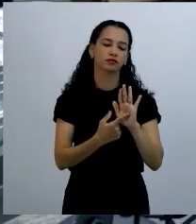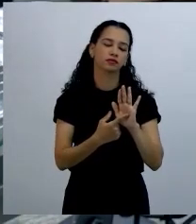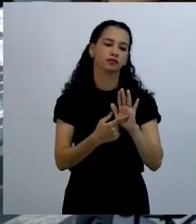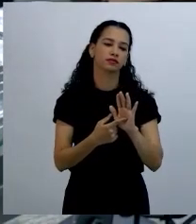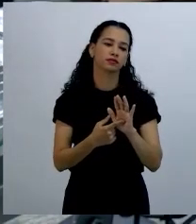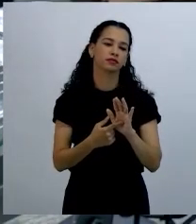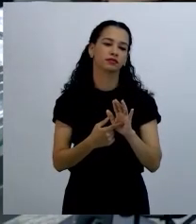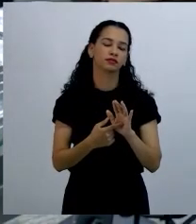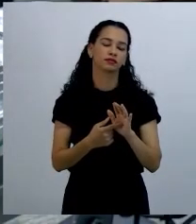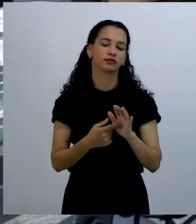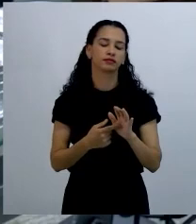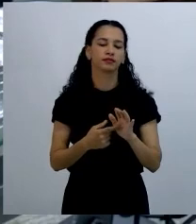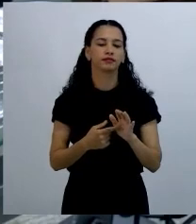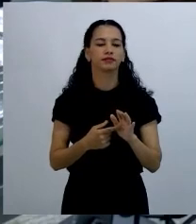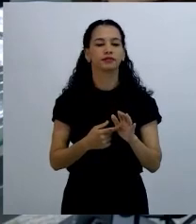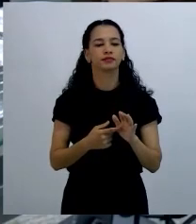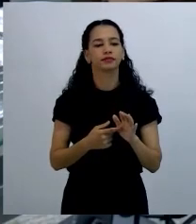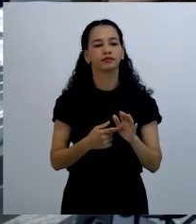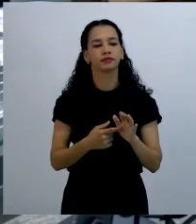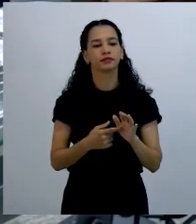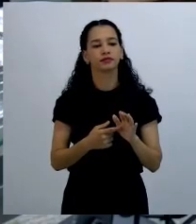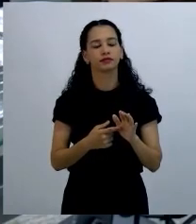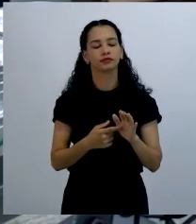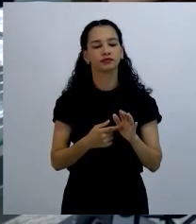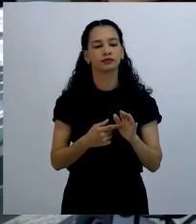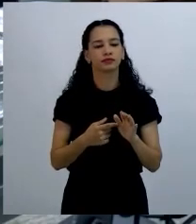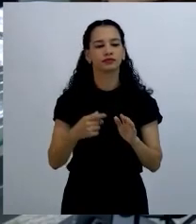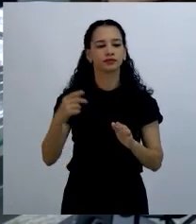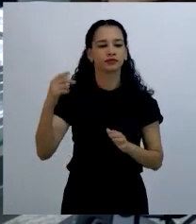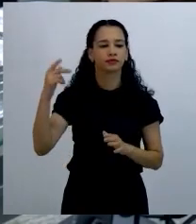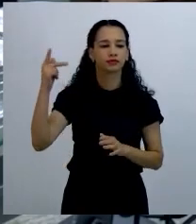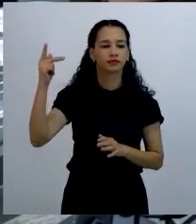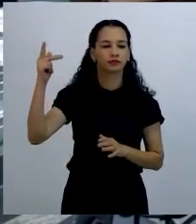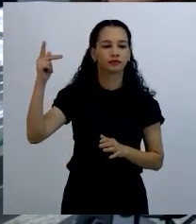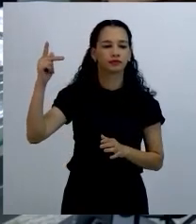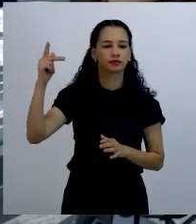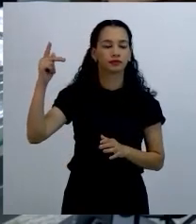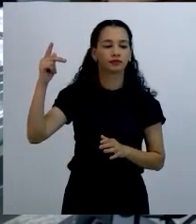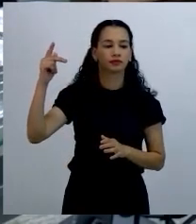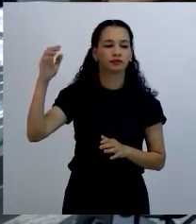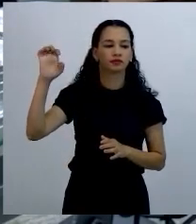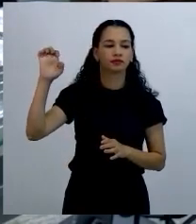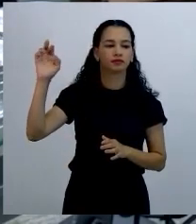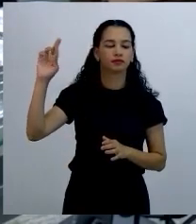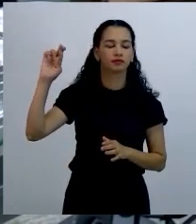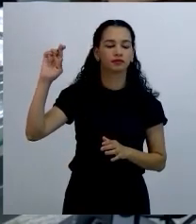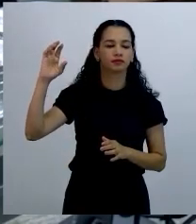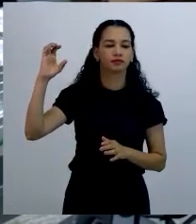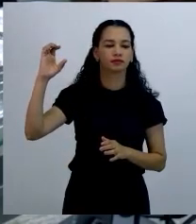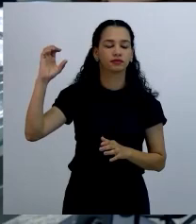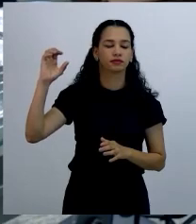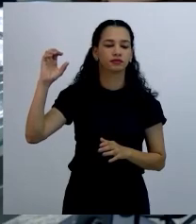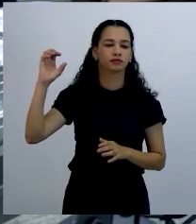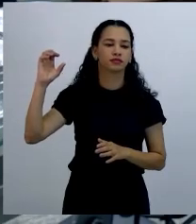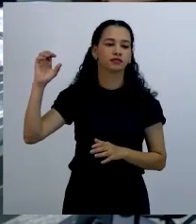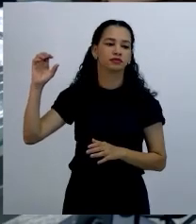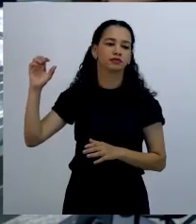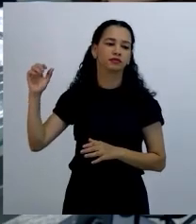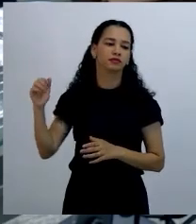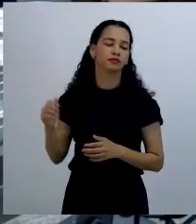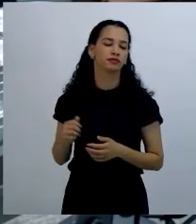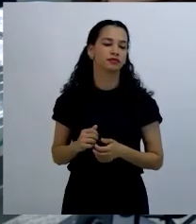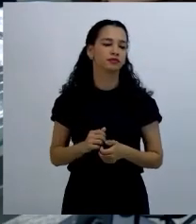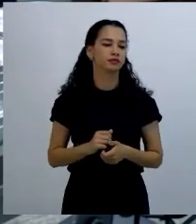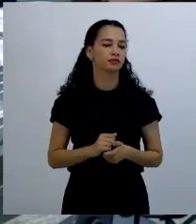por favor pode avançar isso eu tô lembrando de Flávio Cavalcante né ele foi levantava a mão assim